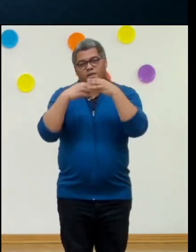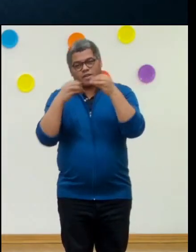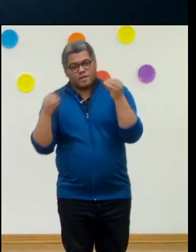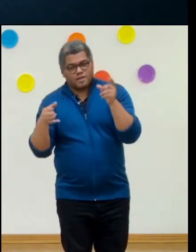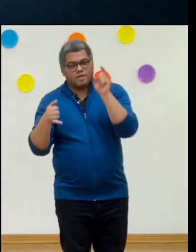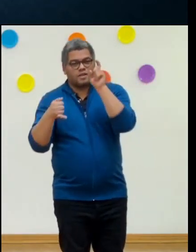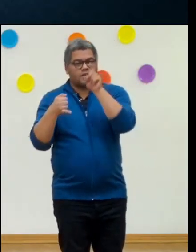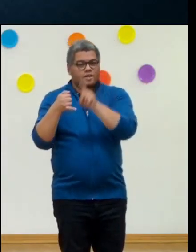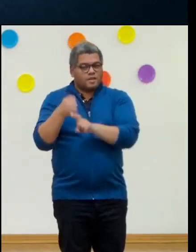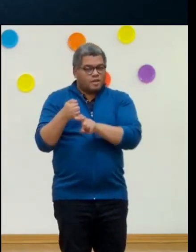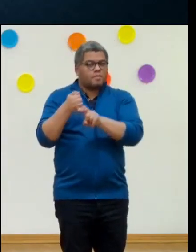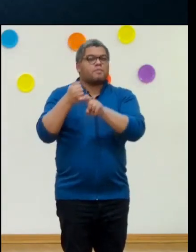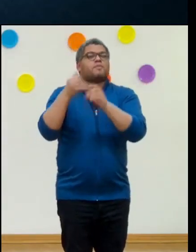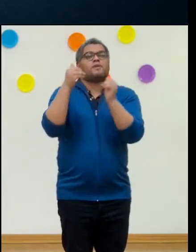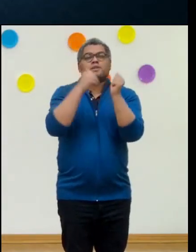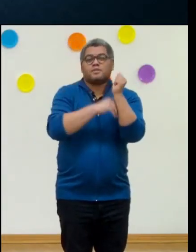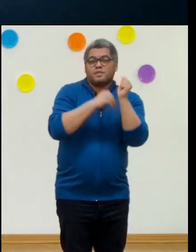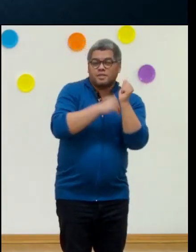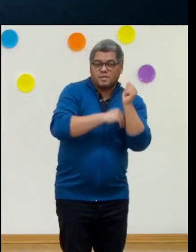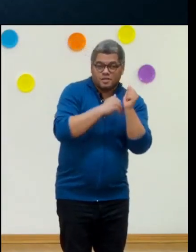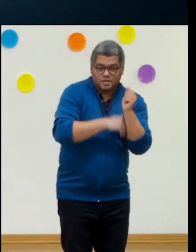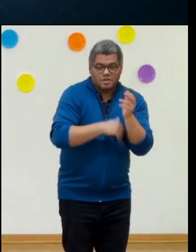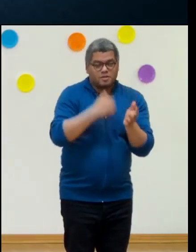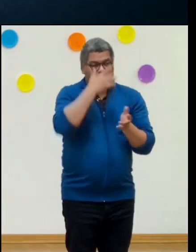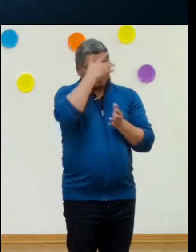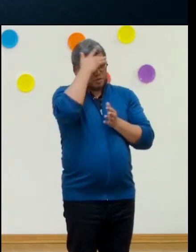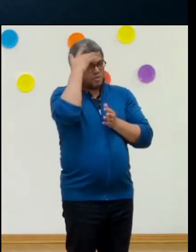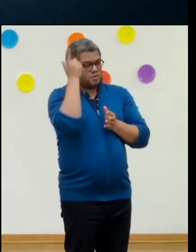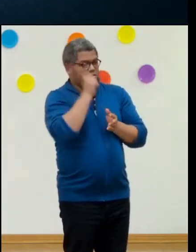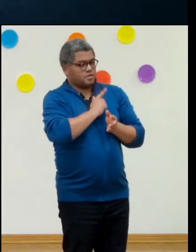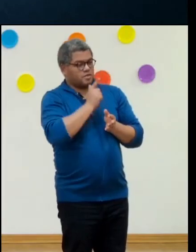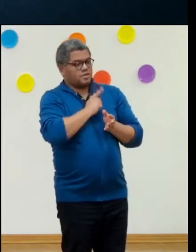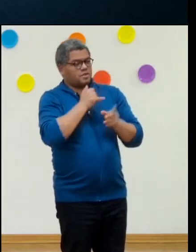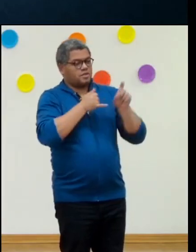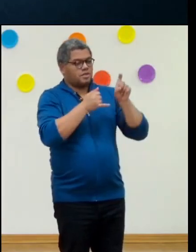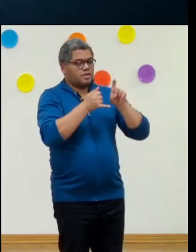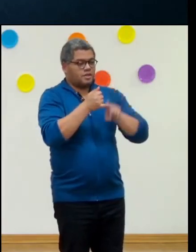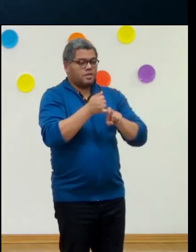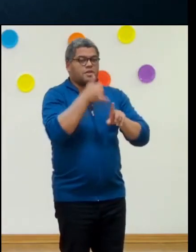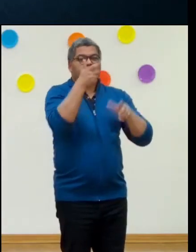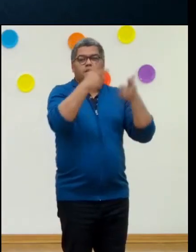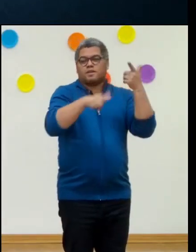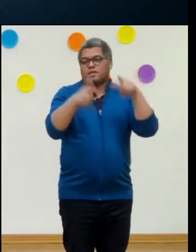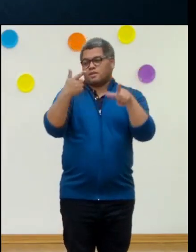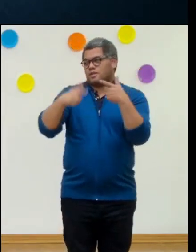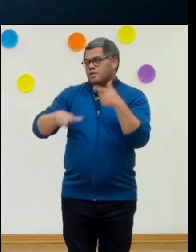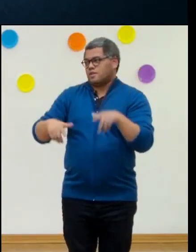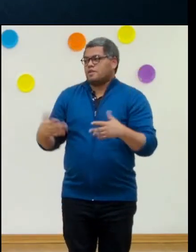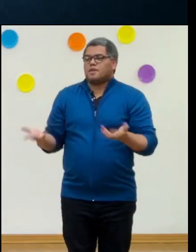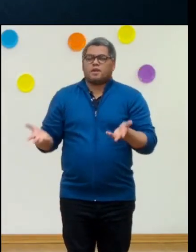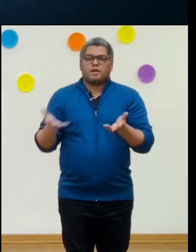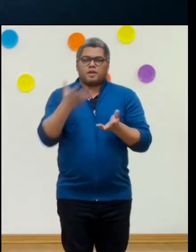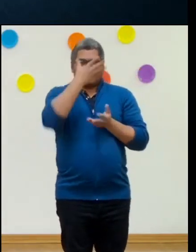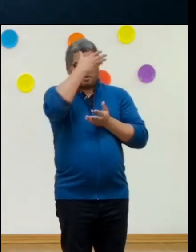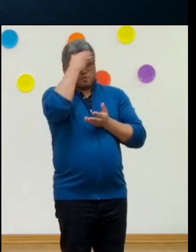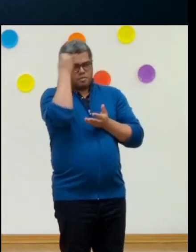tipos de cartões assim, para pessoas que têm casos. Para não passar esquecido,